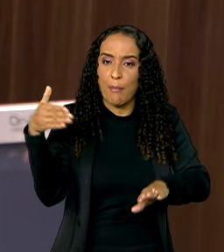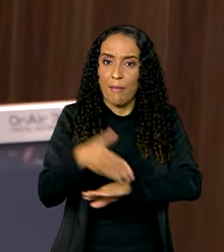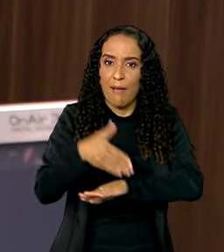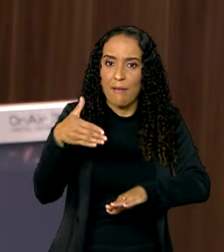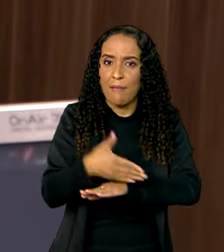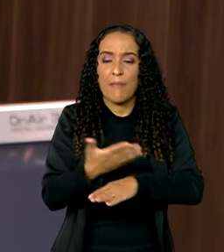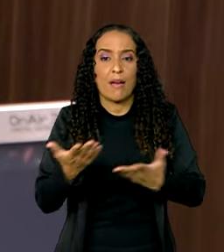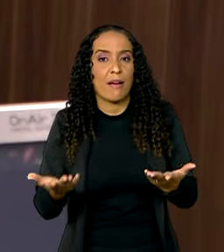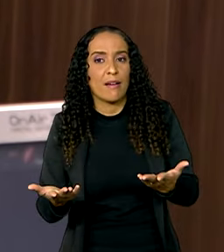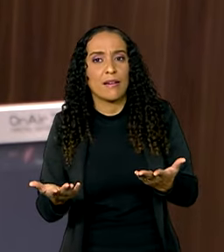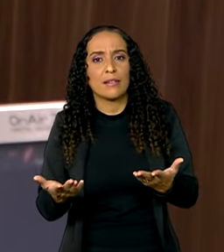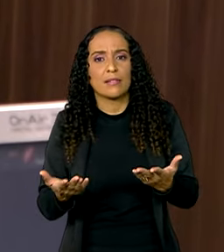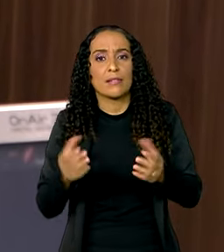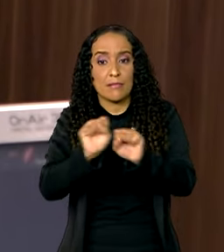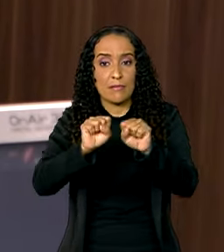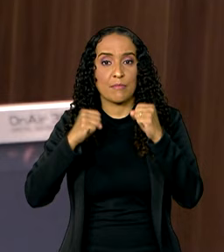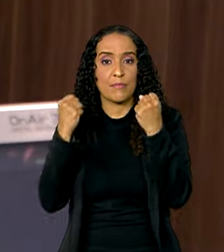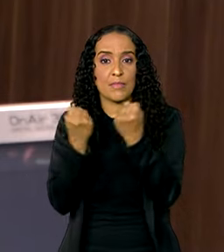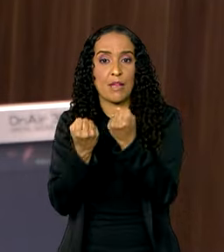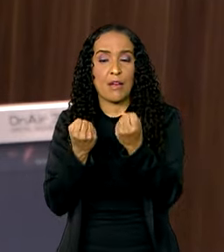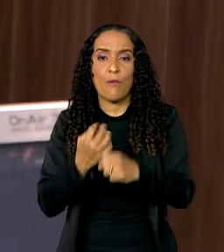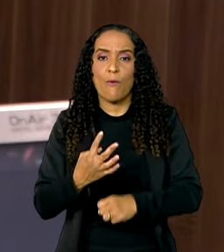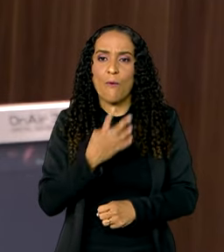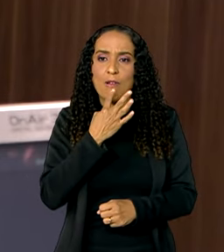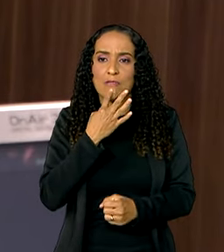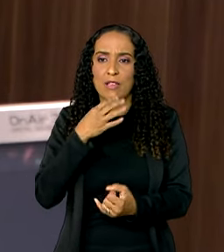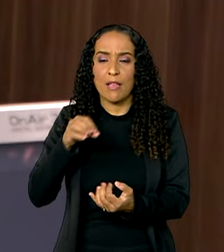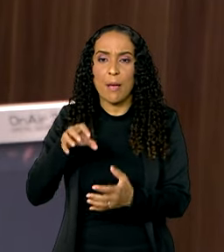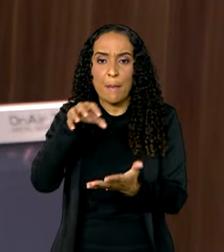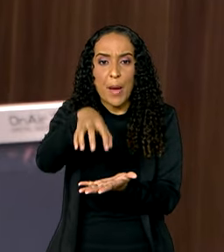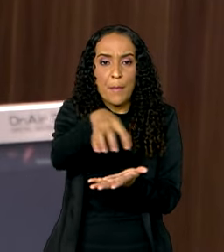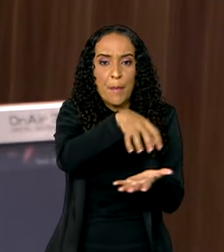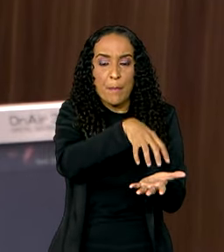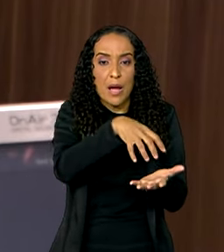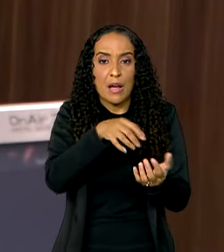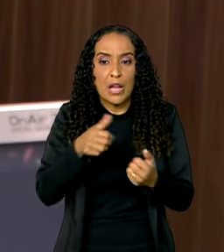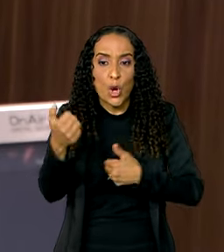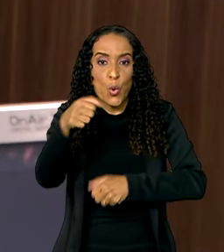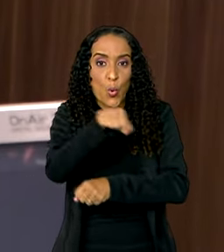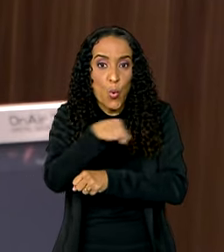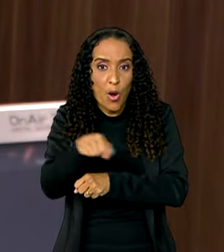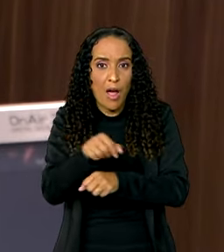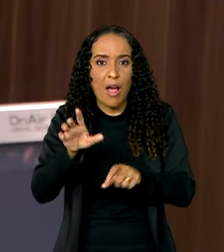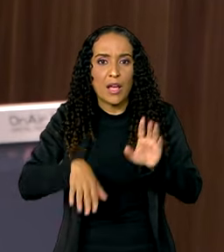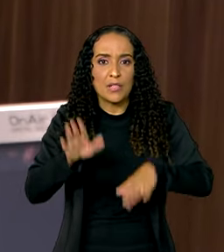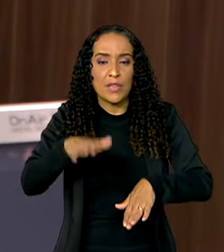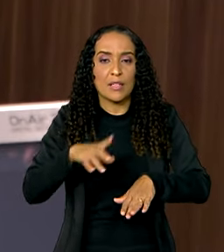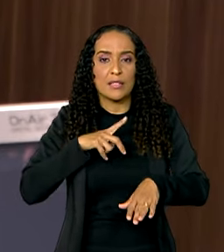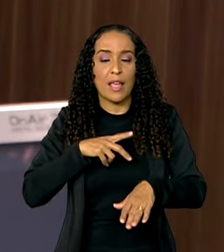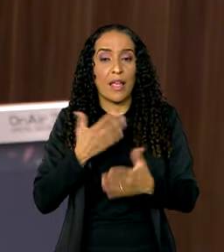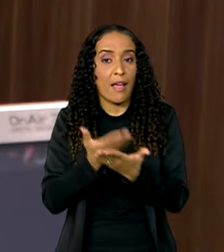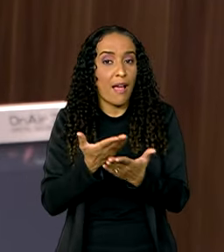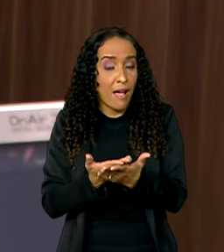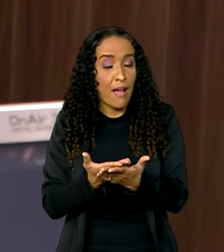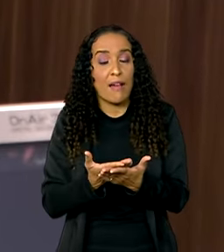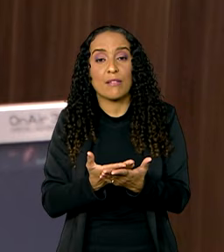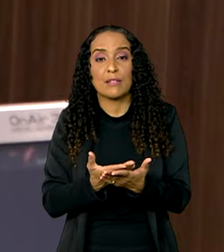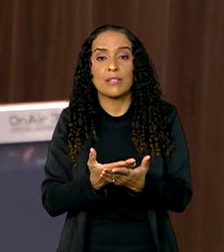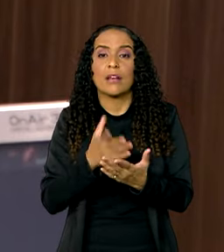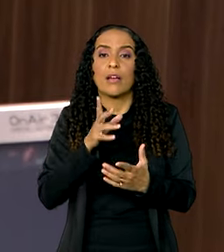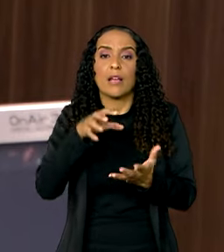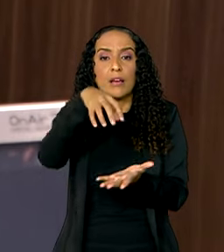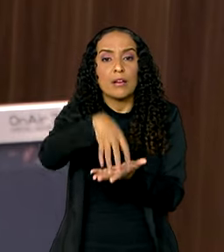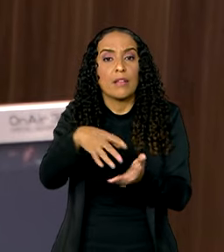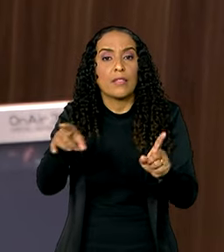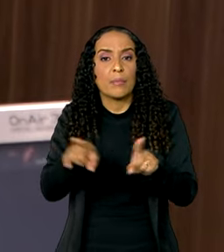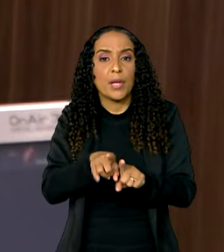oficinas e seminários conhecer unidades móveis que normalmente se realizam as aulas né são eh unidades